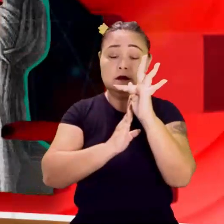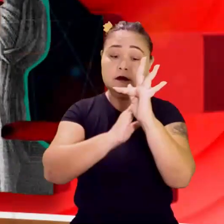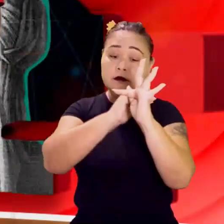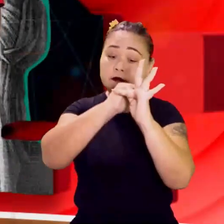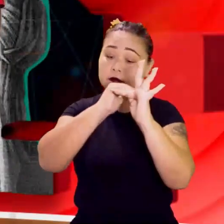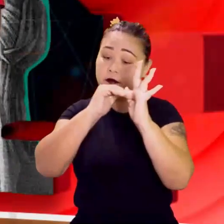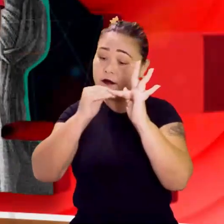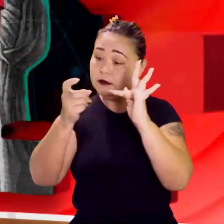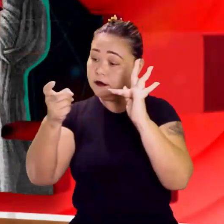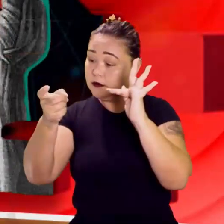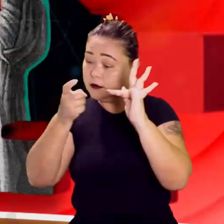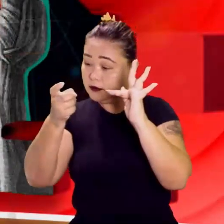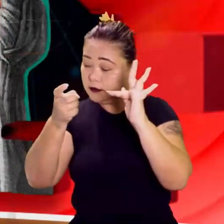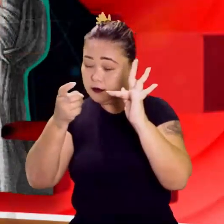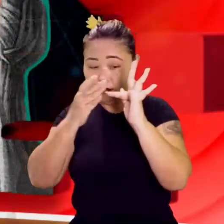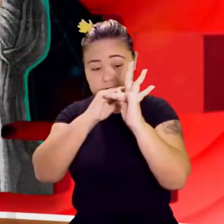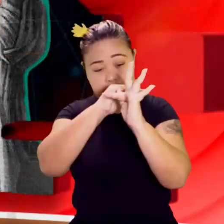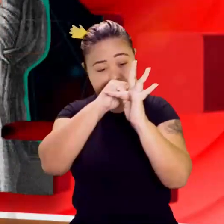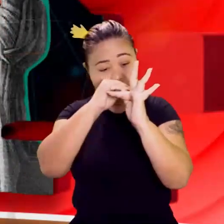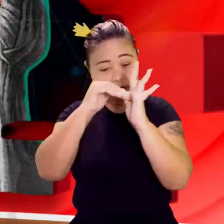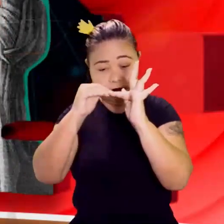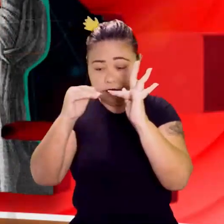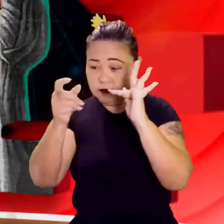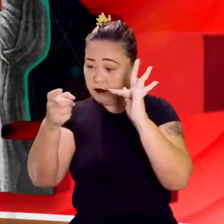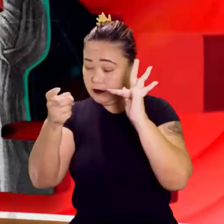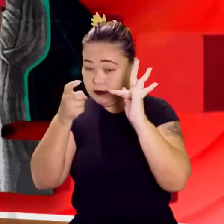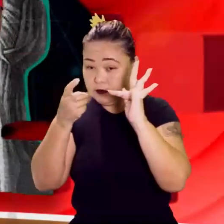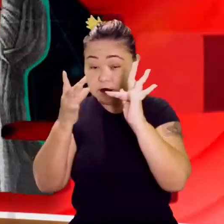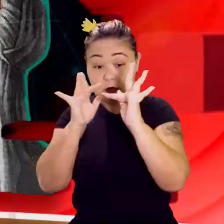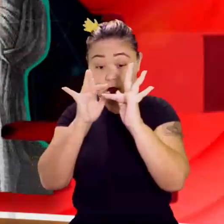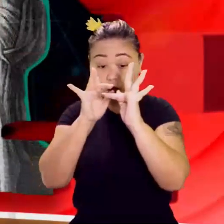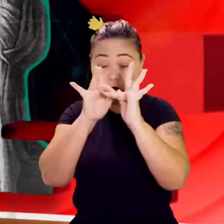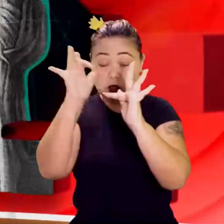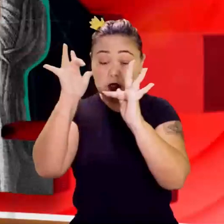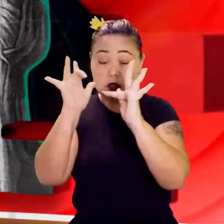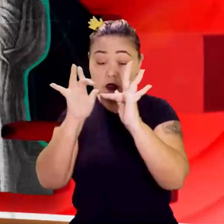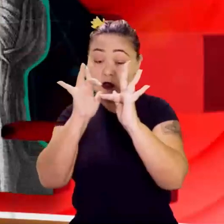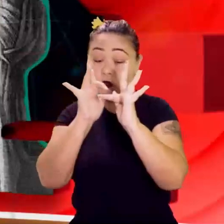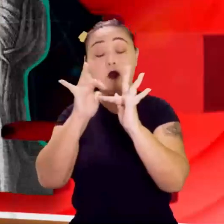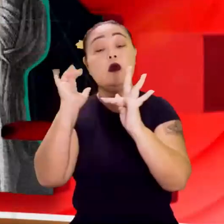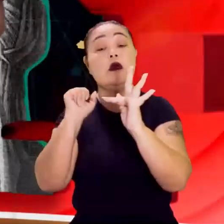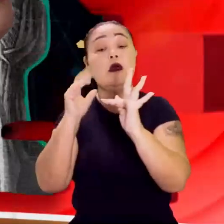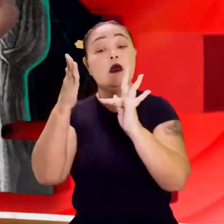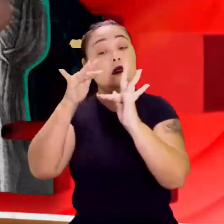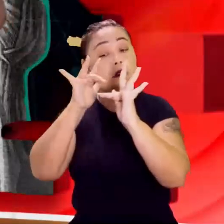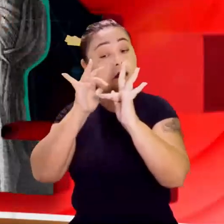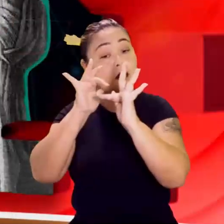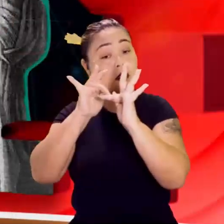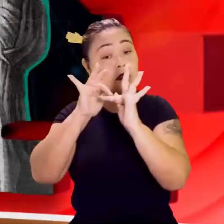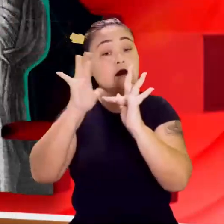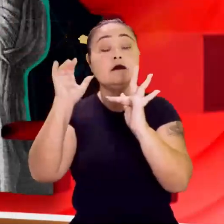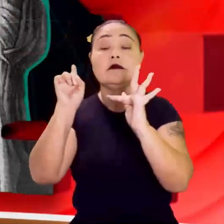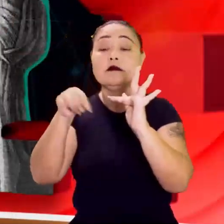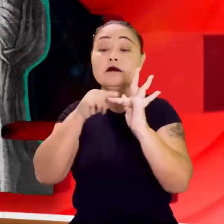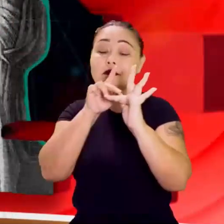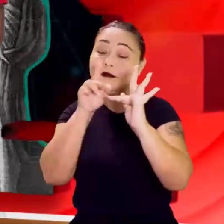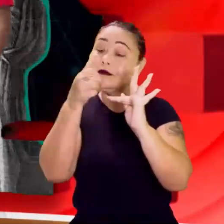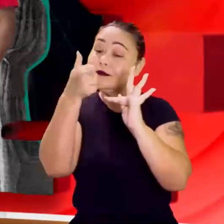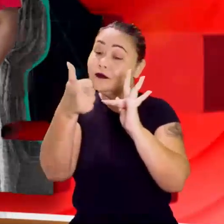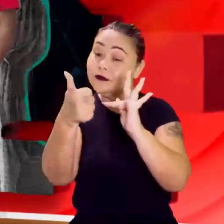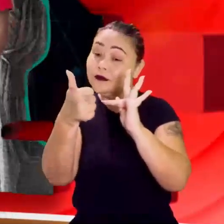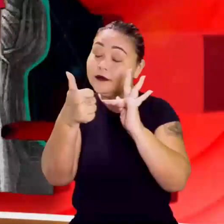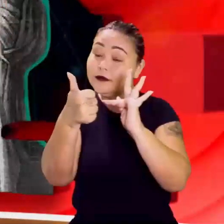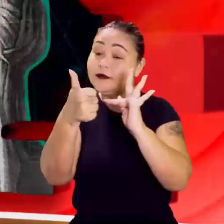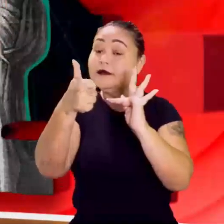das abscissas. Em o quê? Intercepta. Intercepta toca, né? Toca no eixo x. Toca o eixo x no